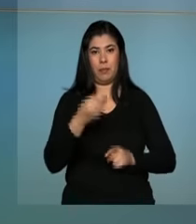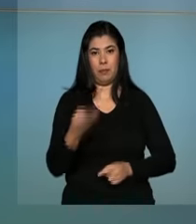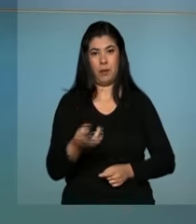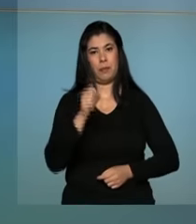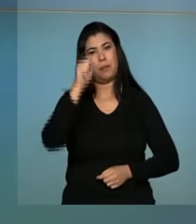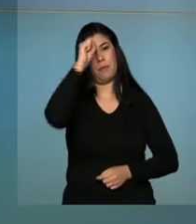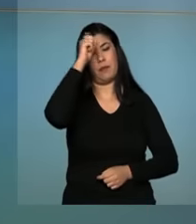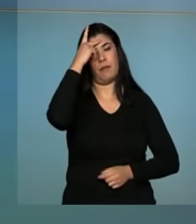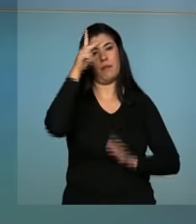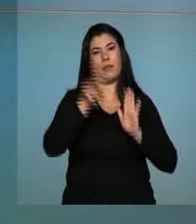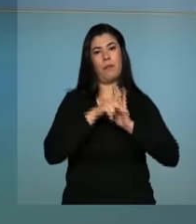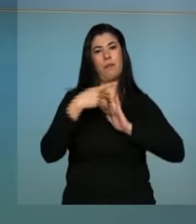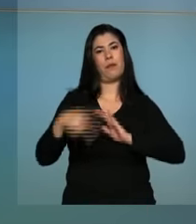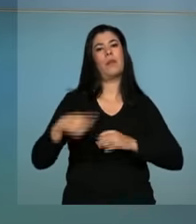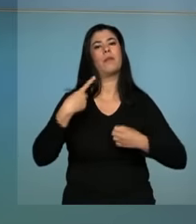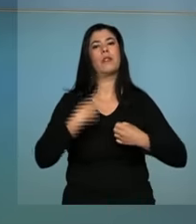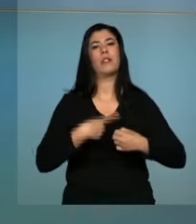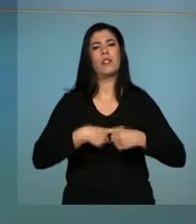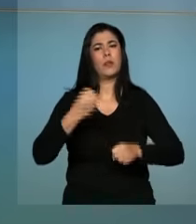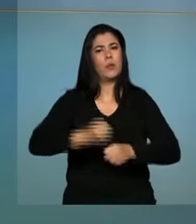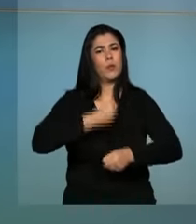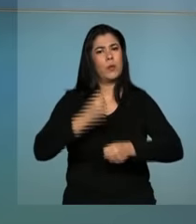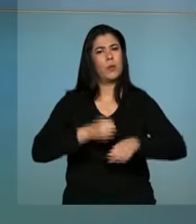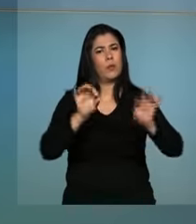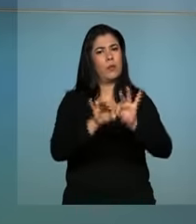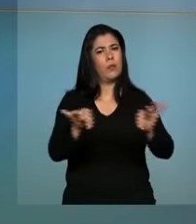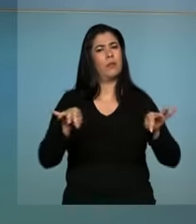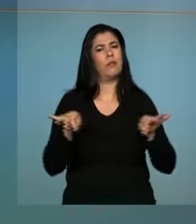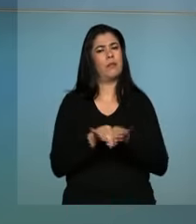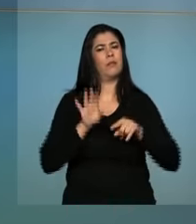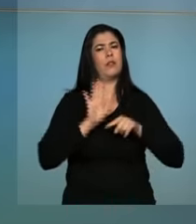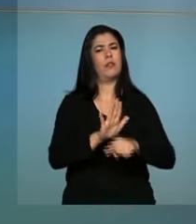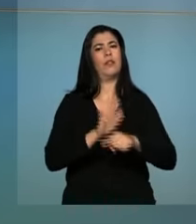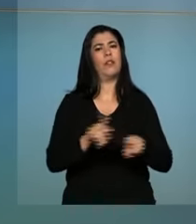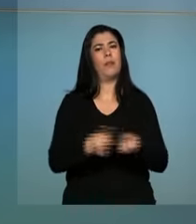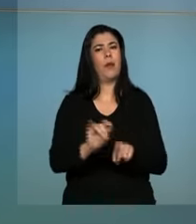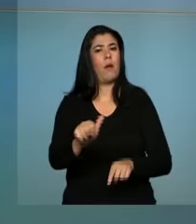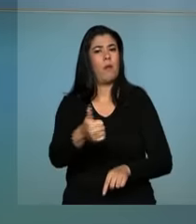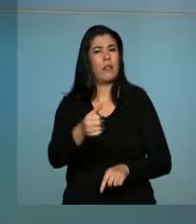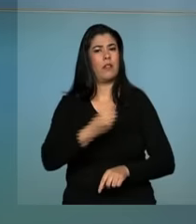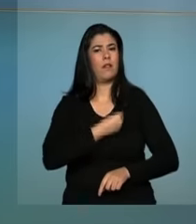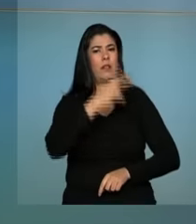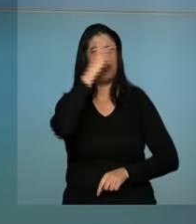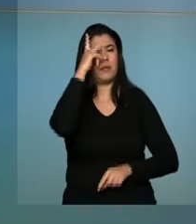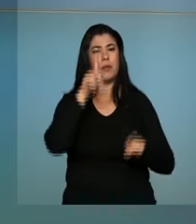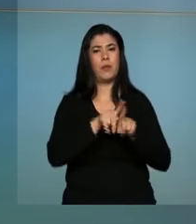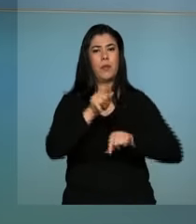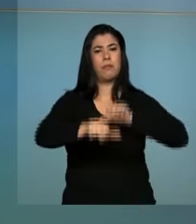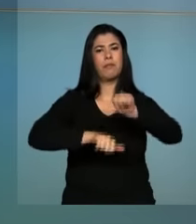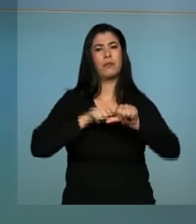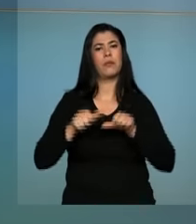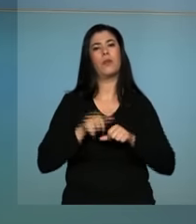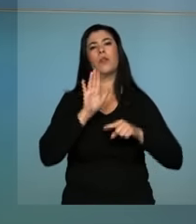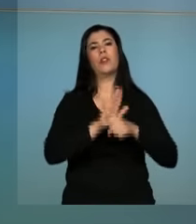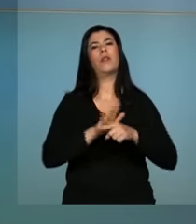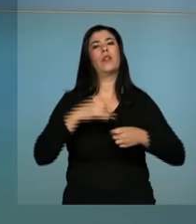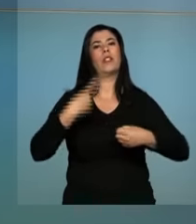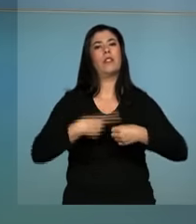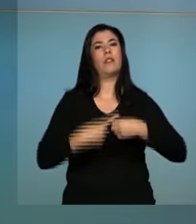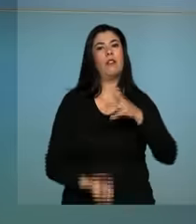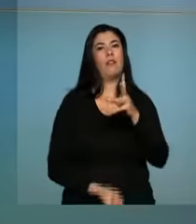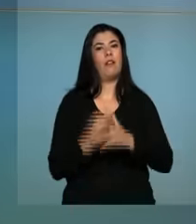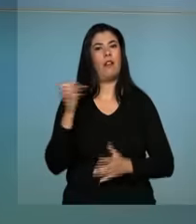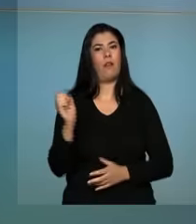de Juazeiro, a construção do condomínio contribuiu não só para a qualidade de vida dos moradores, mas também ajudou a cidade a